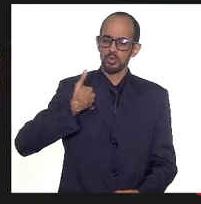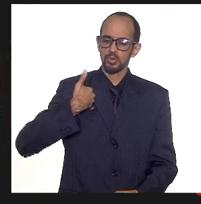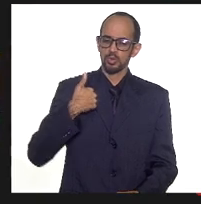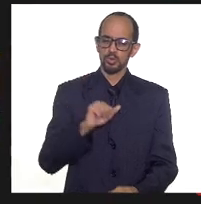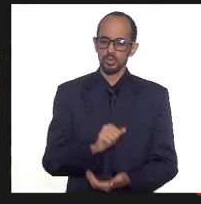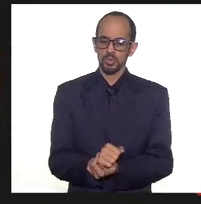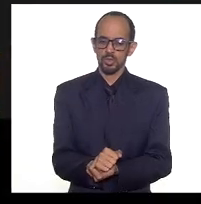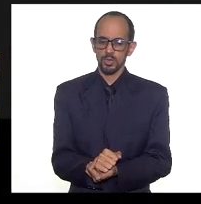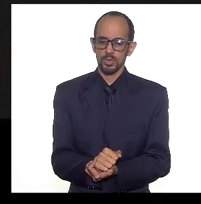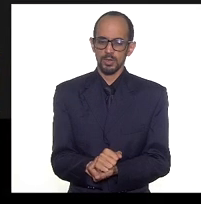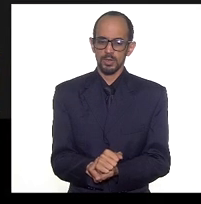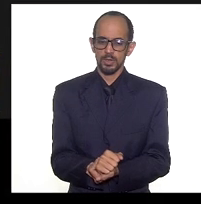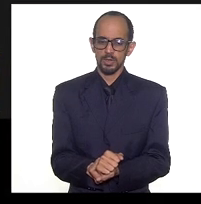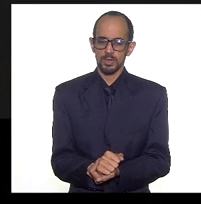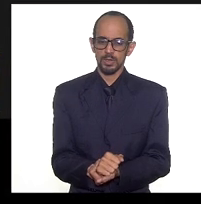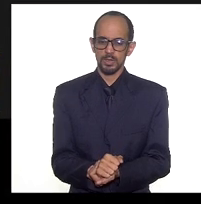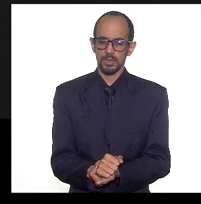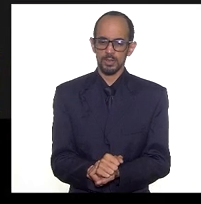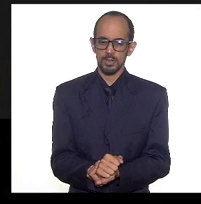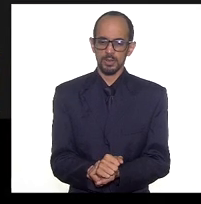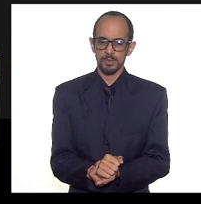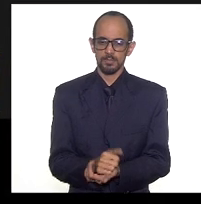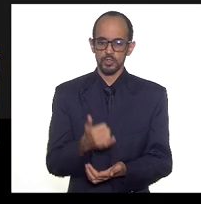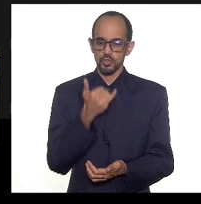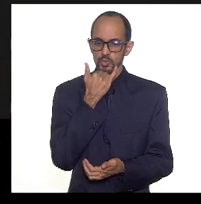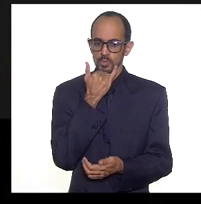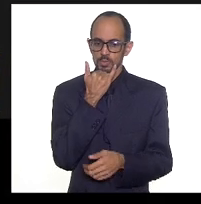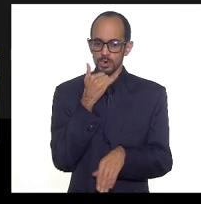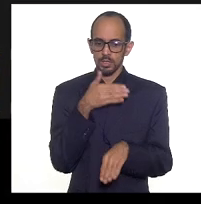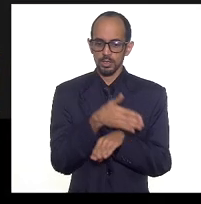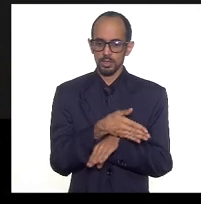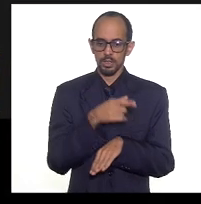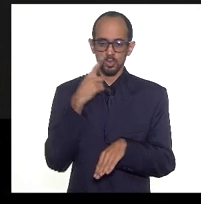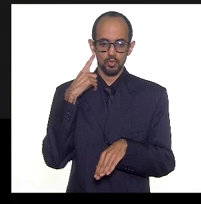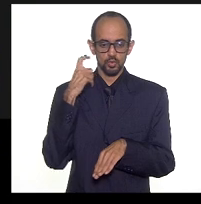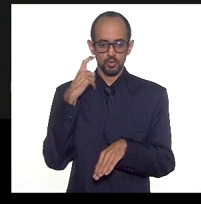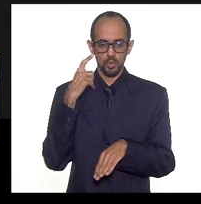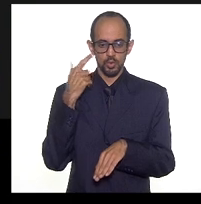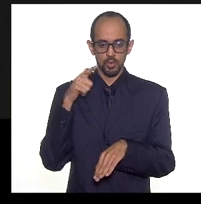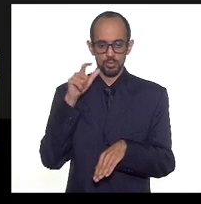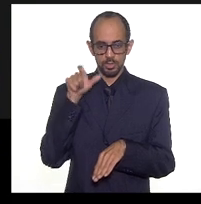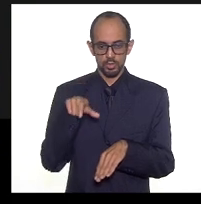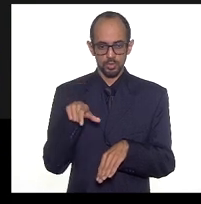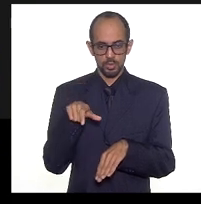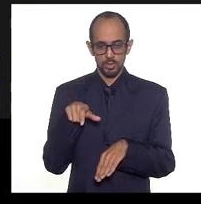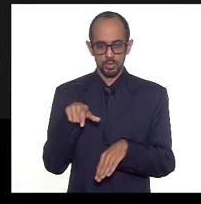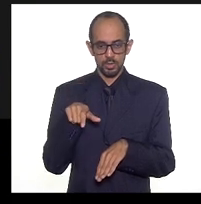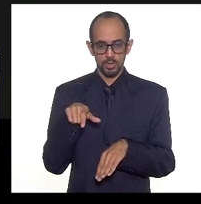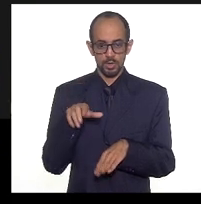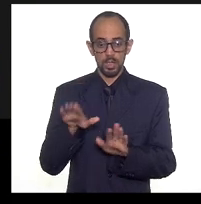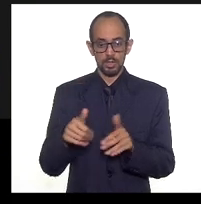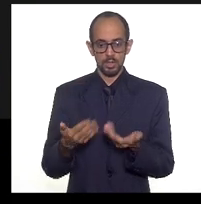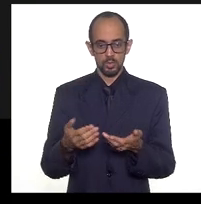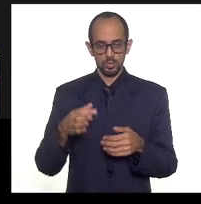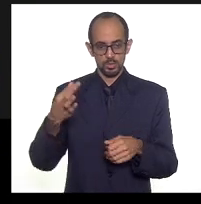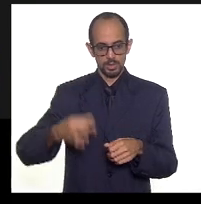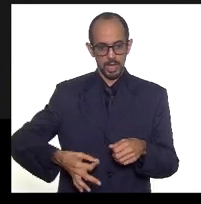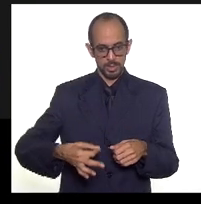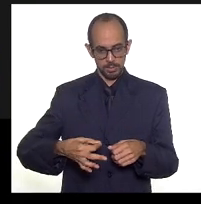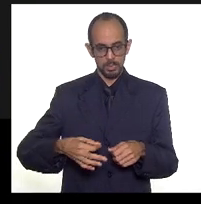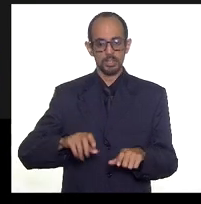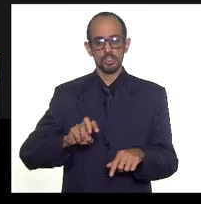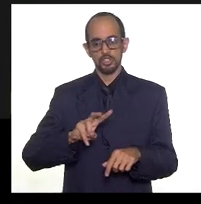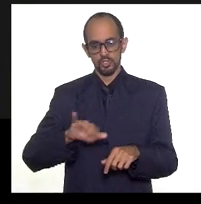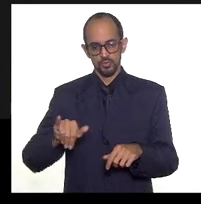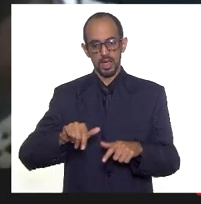Excelências lutando pela democracia. Né? Isso acalenta muito e certamente vamos